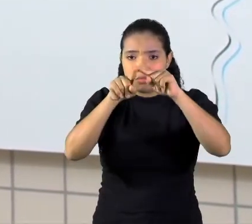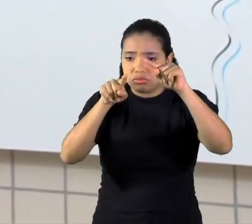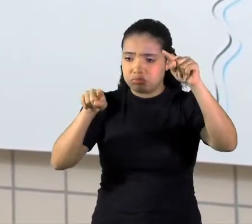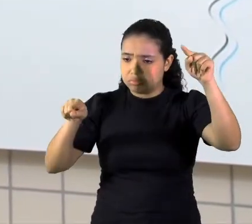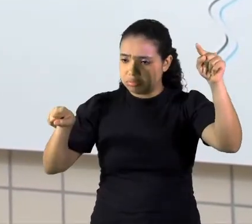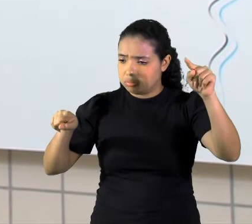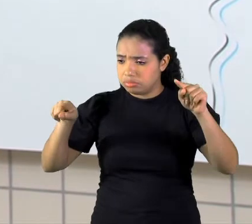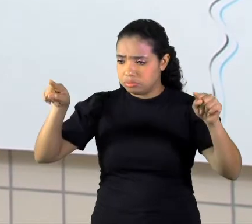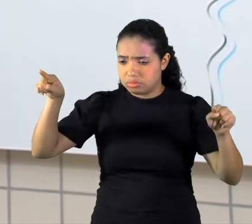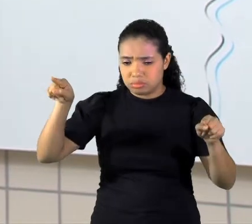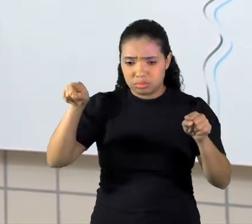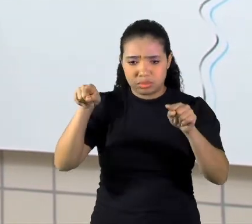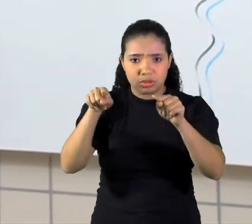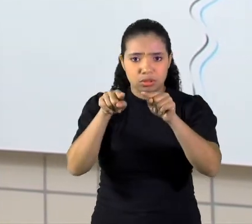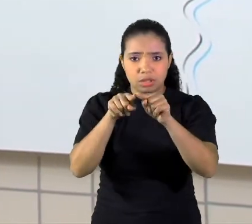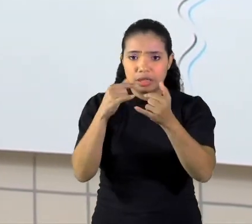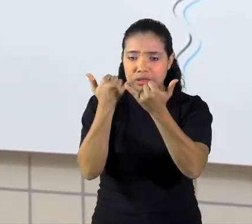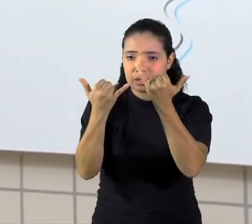seguinte.